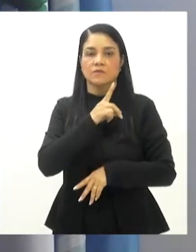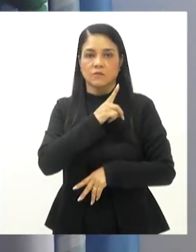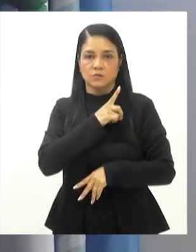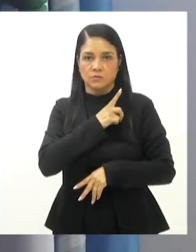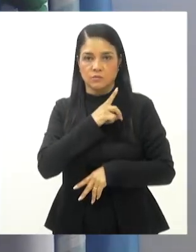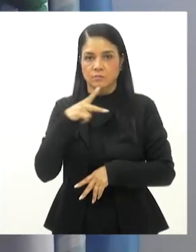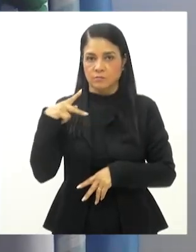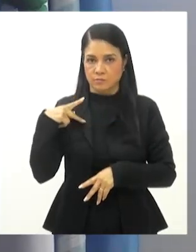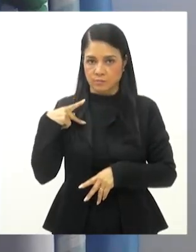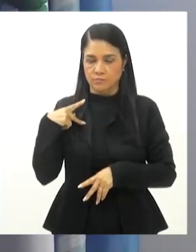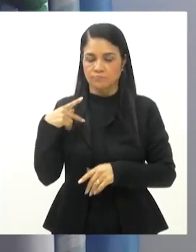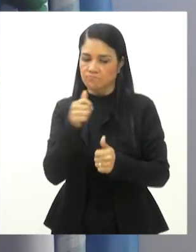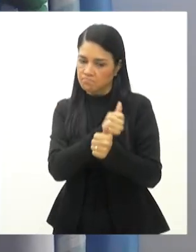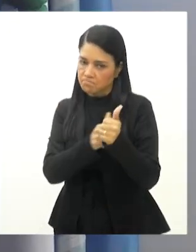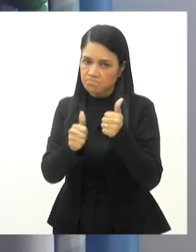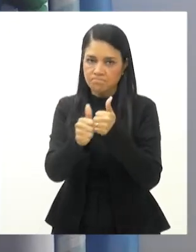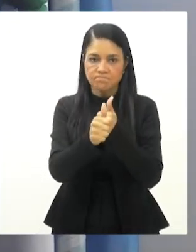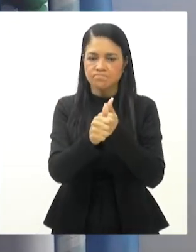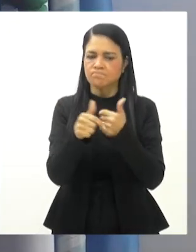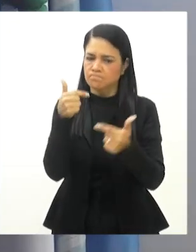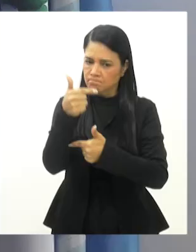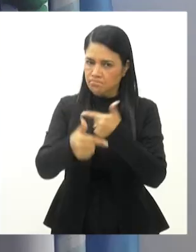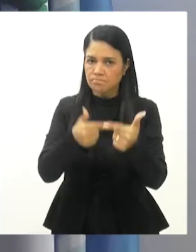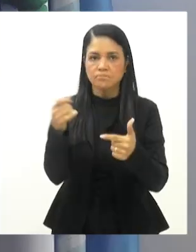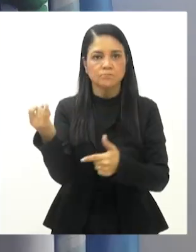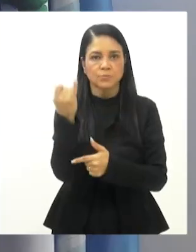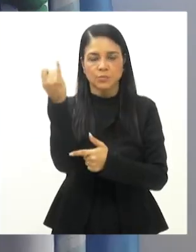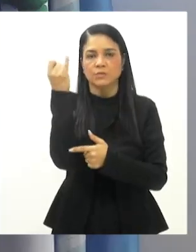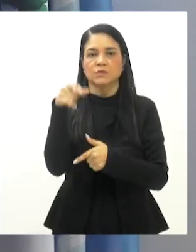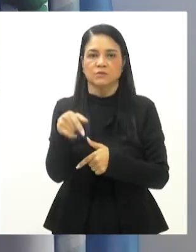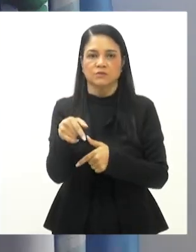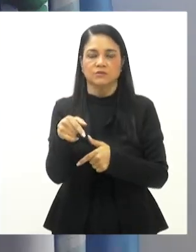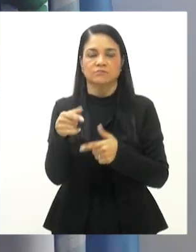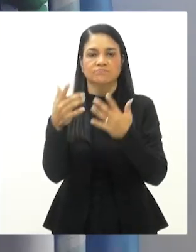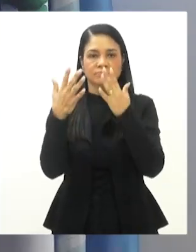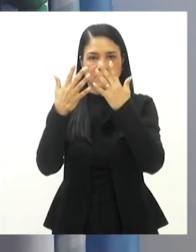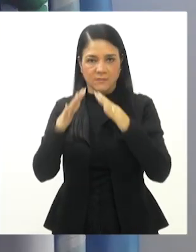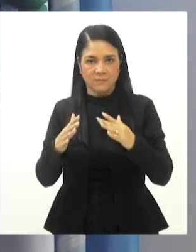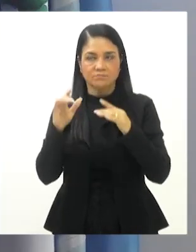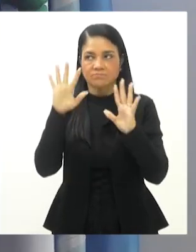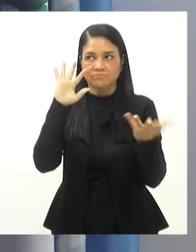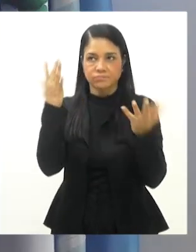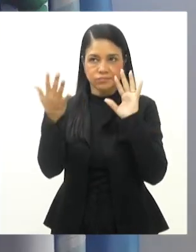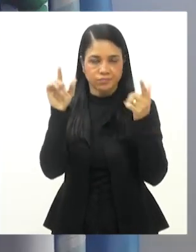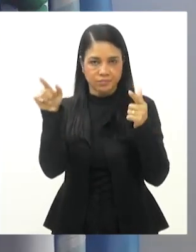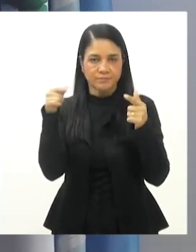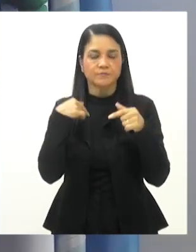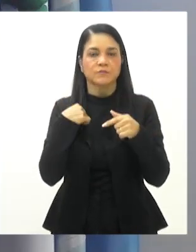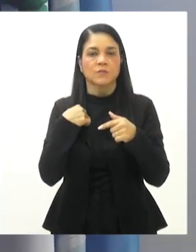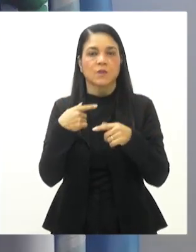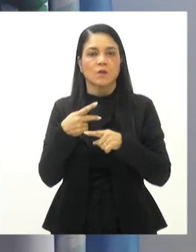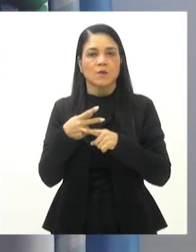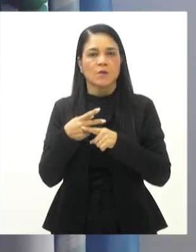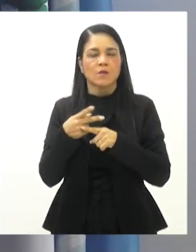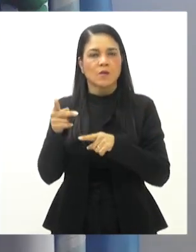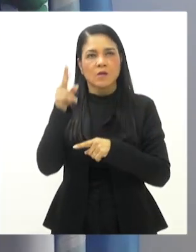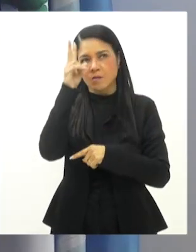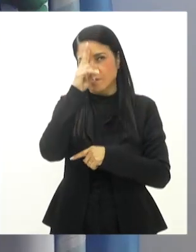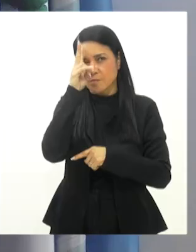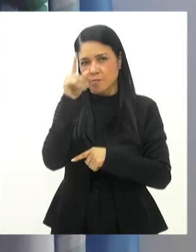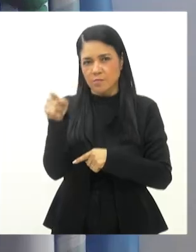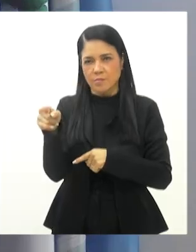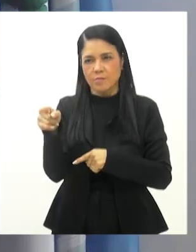que teve um protagonismo intenso na ocasião da tragédia. Então, fazer o convite, buscar aí a memória